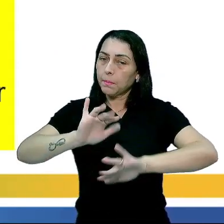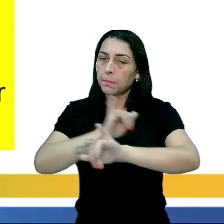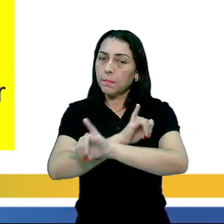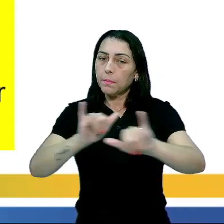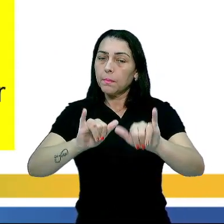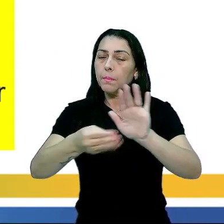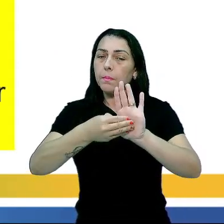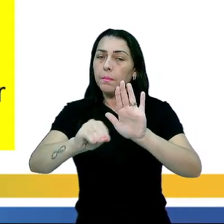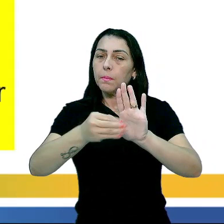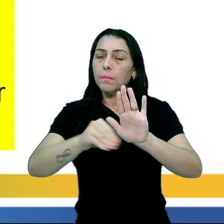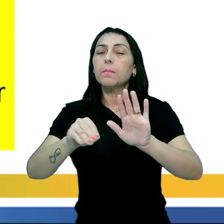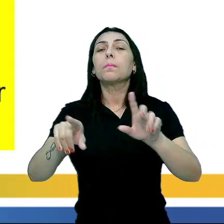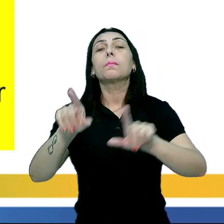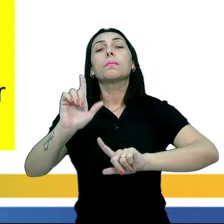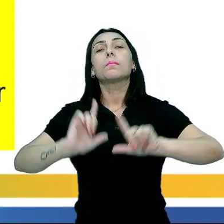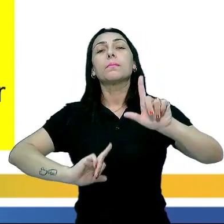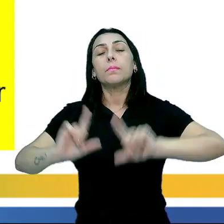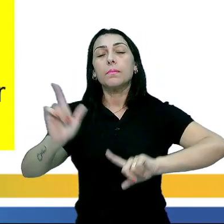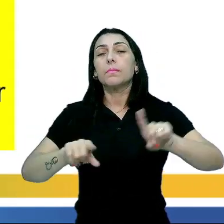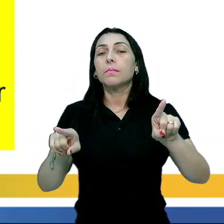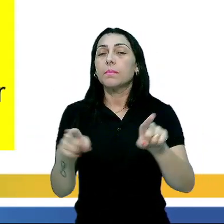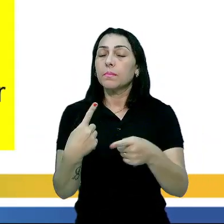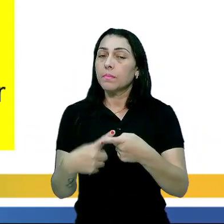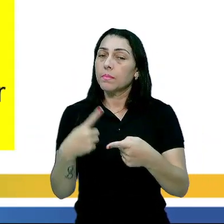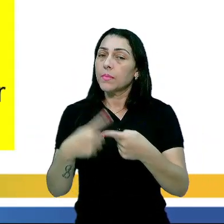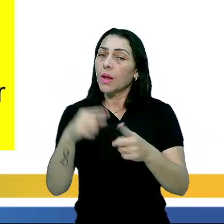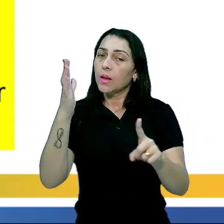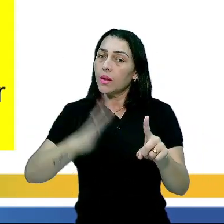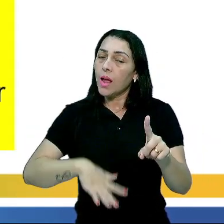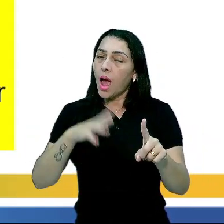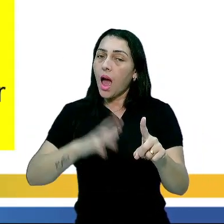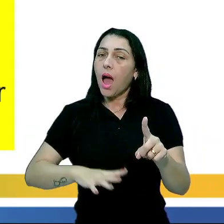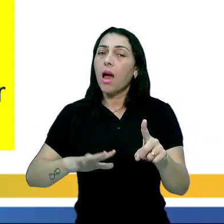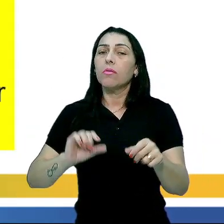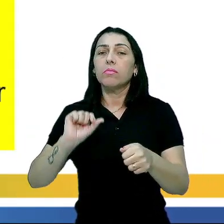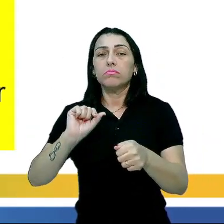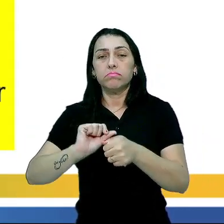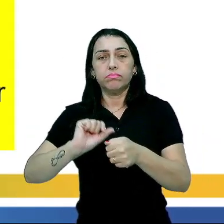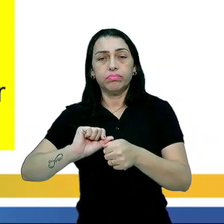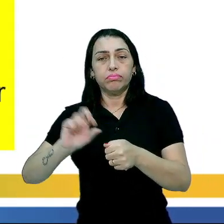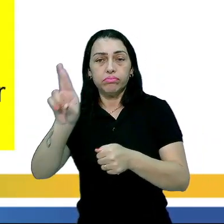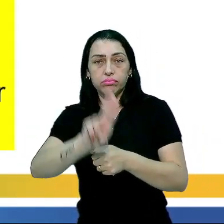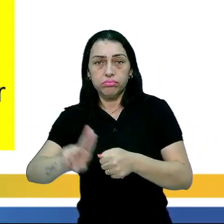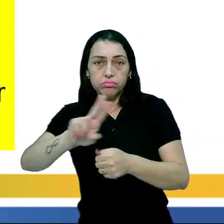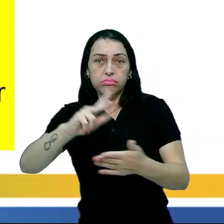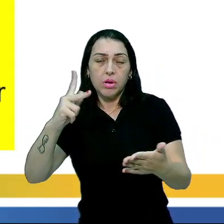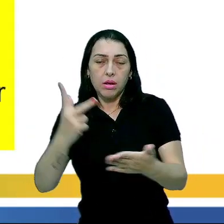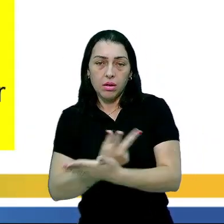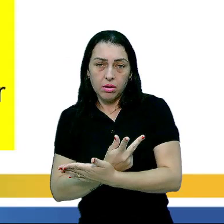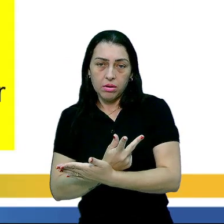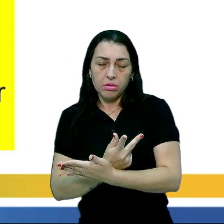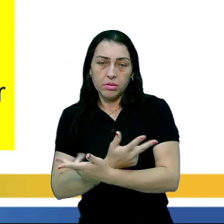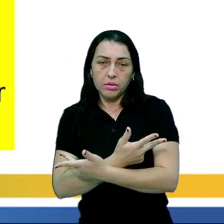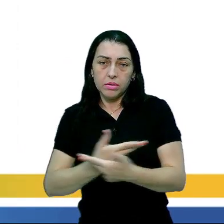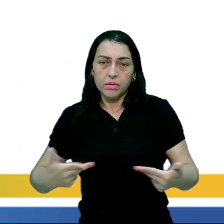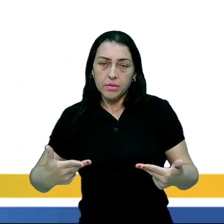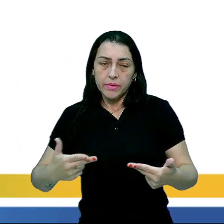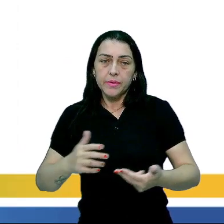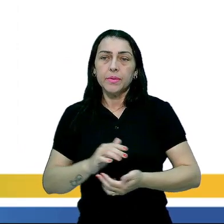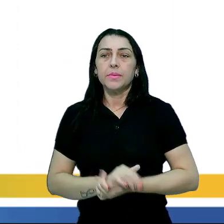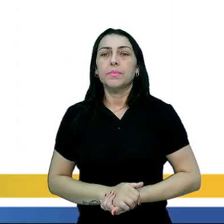propaganda, porque mesmo ela sendo a alma do negócio, ela pode induzir a gente ao consumo compulsivo das